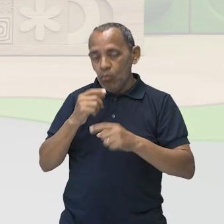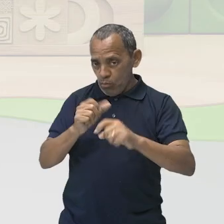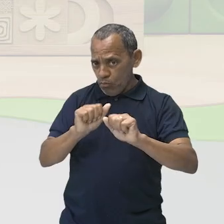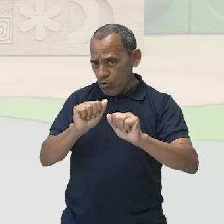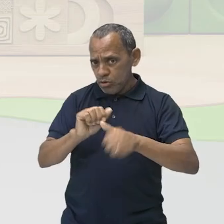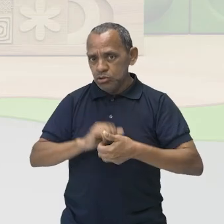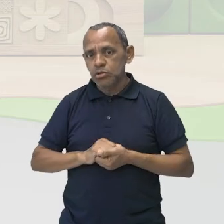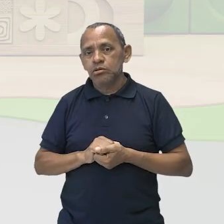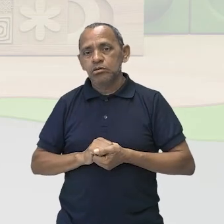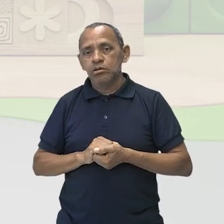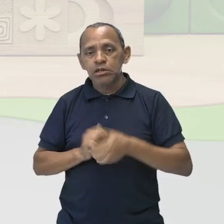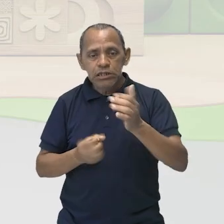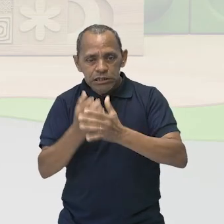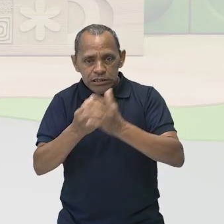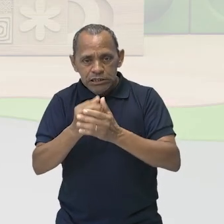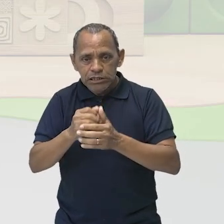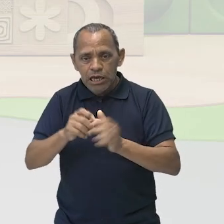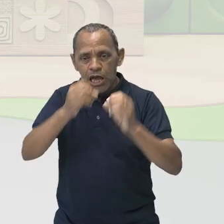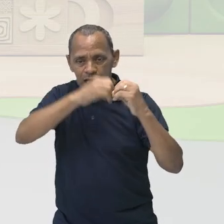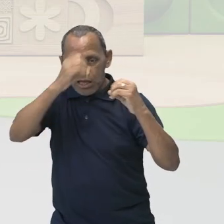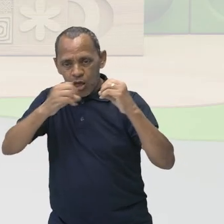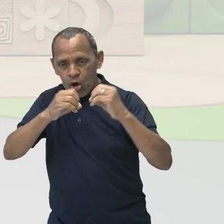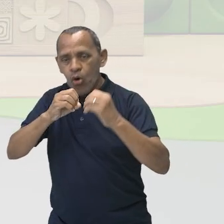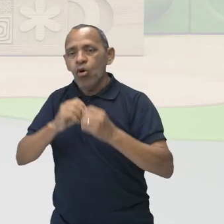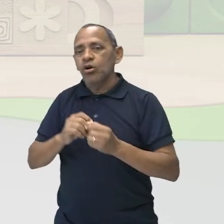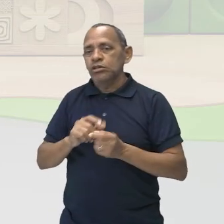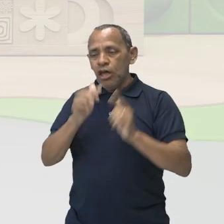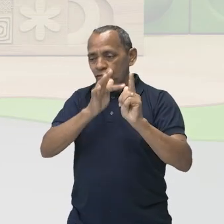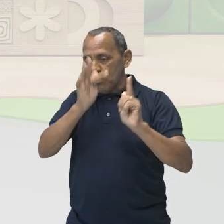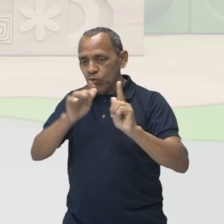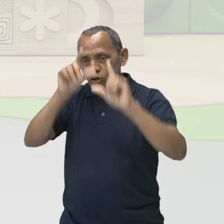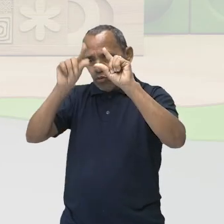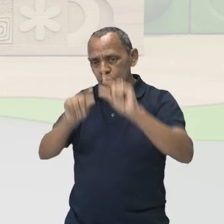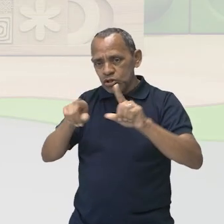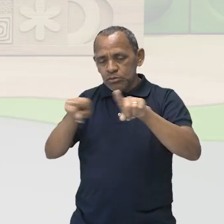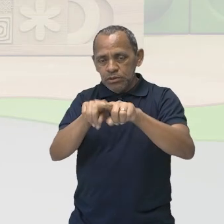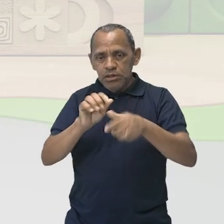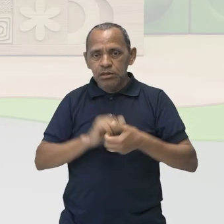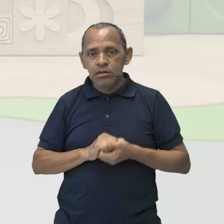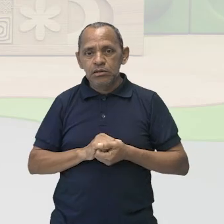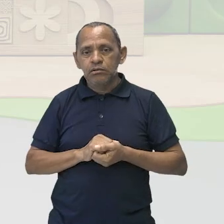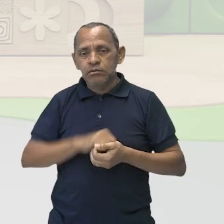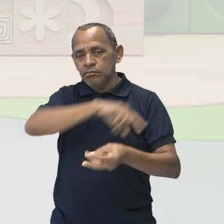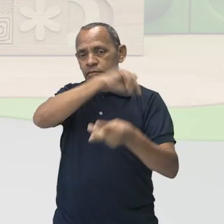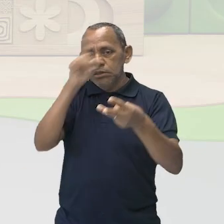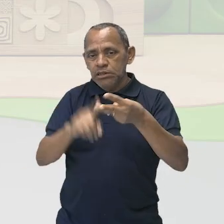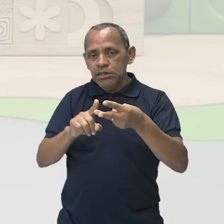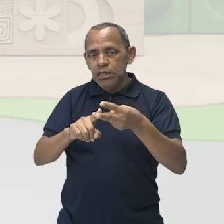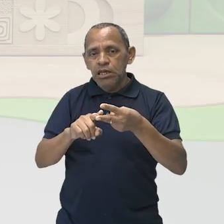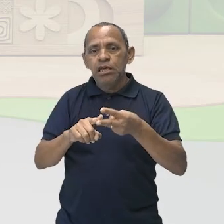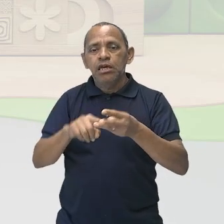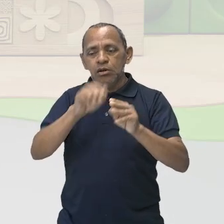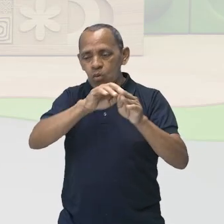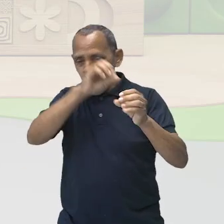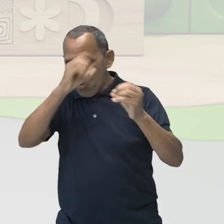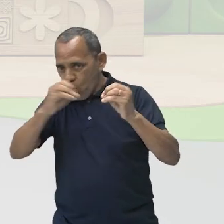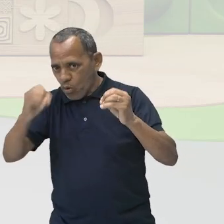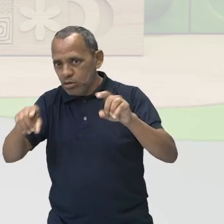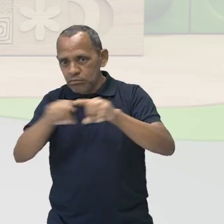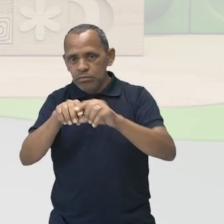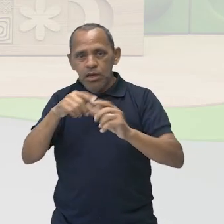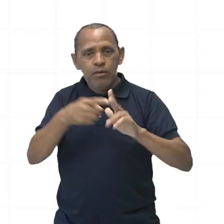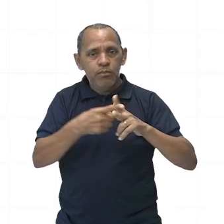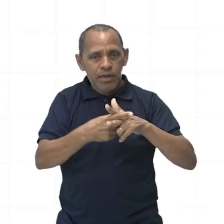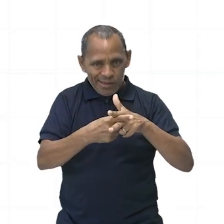baixa frequência. Bem, vamos analisar então a nossa terceira classe de ondas mecânicas relacionadas ao som,